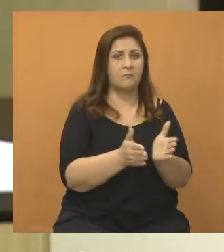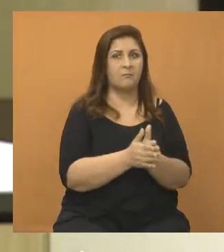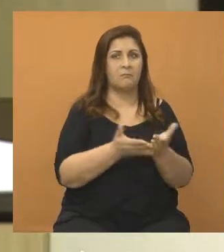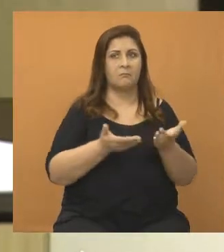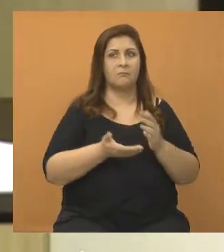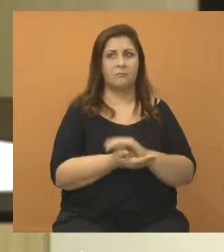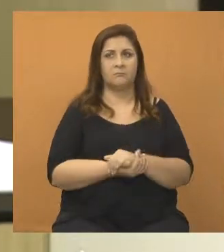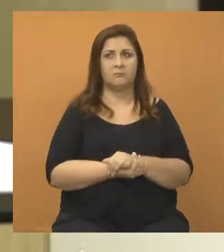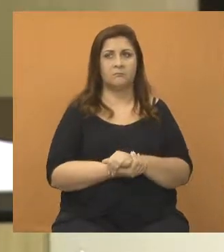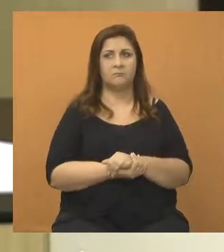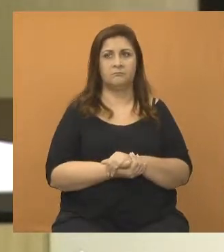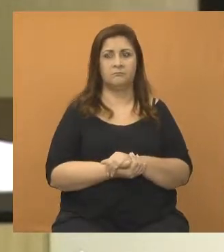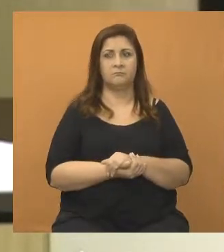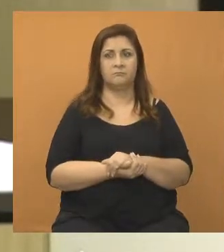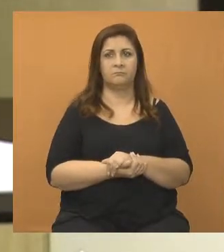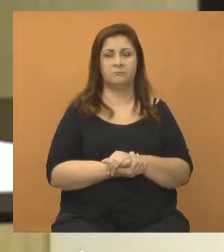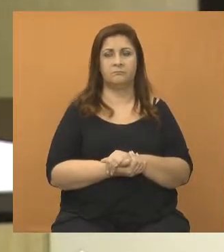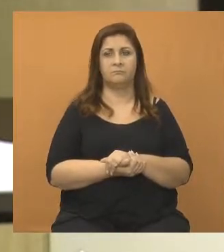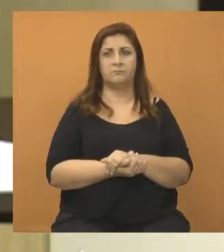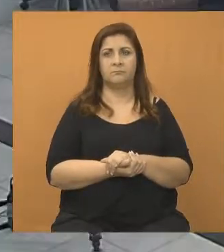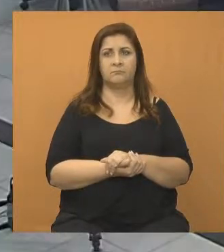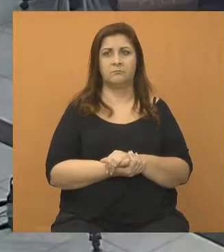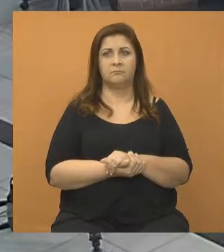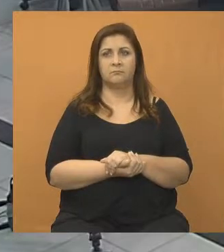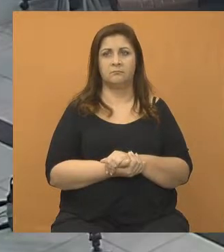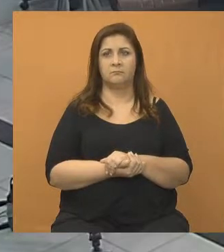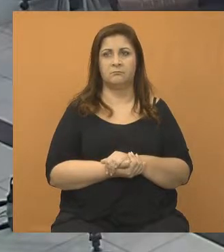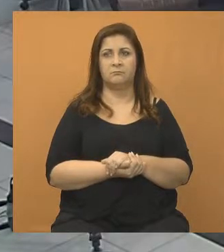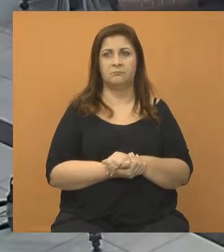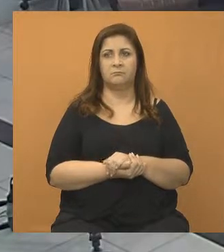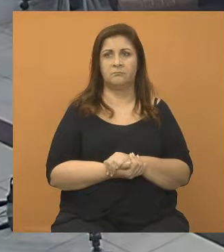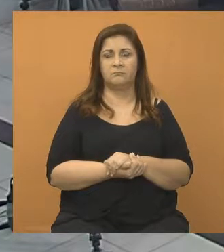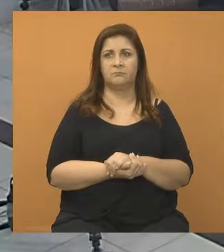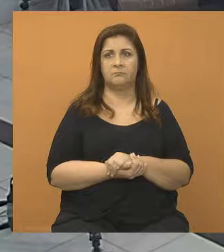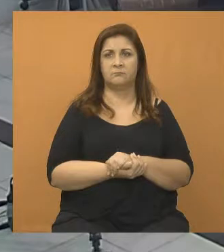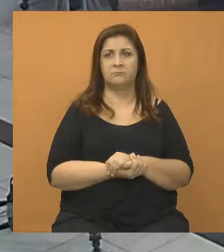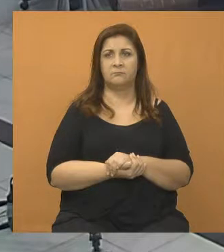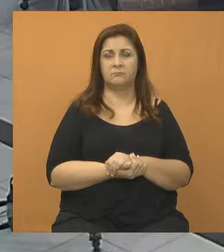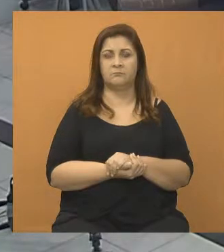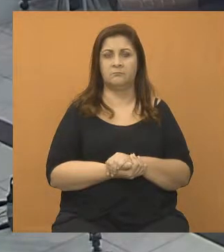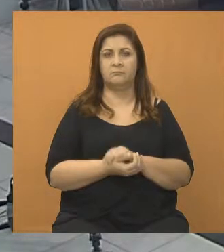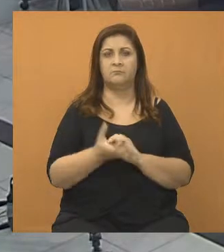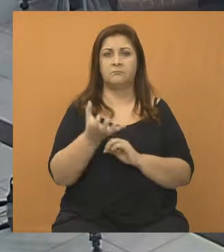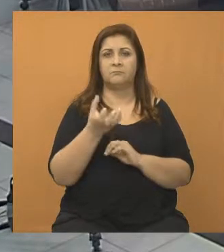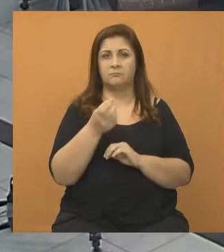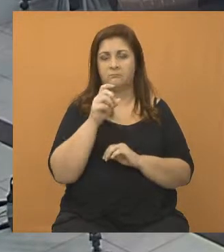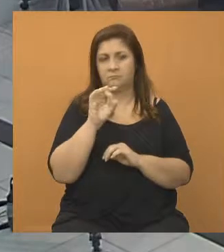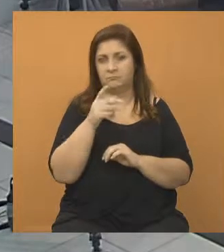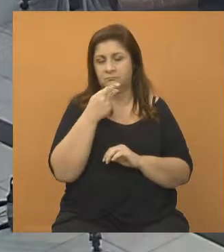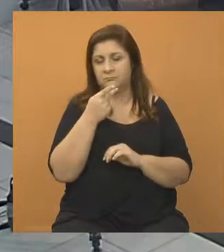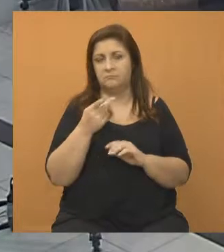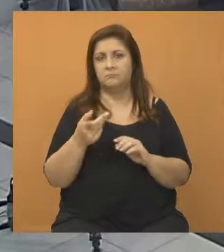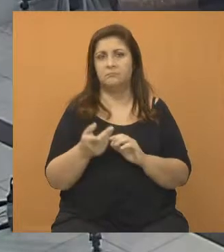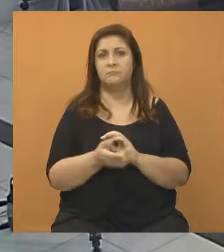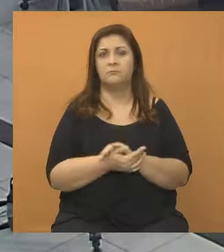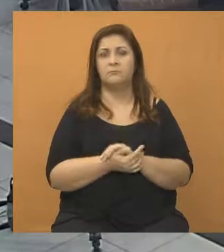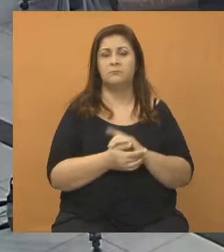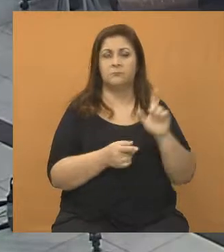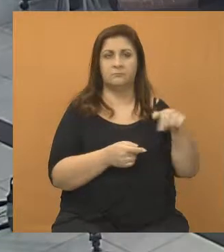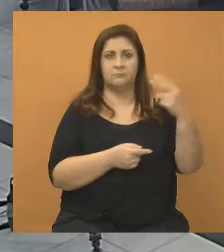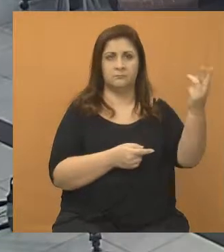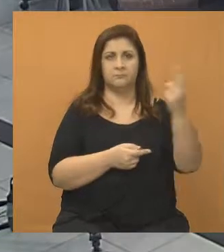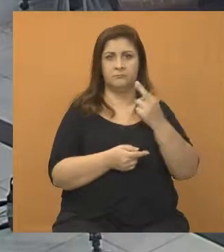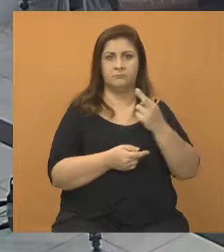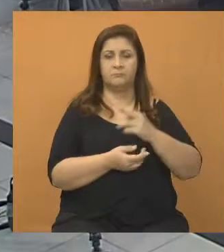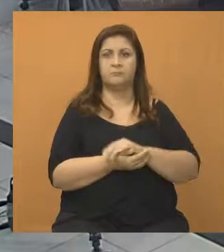divisão aqui dos projetos aqui da cultura. Não, mas... E daí eu queria só concluir, daí você responde inteiro,